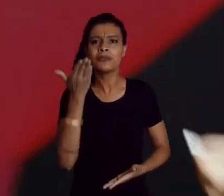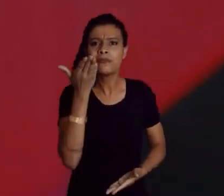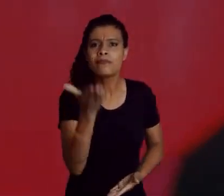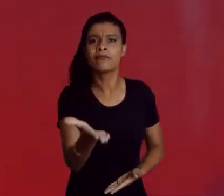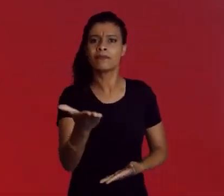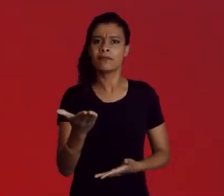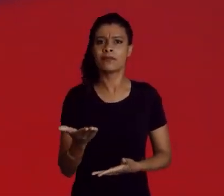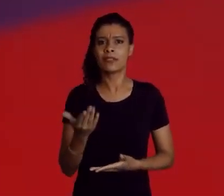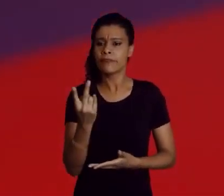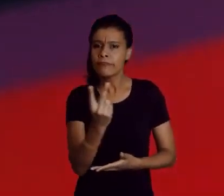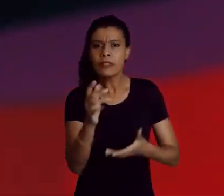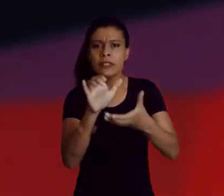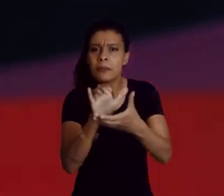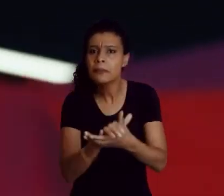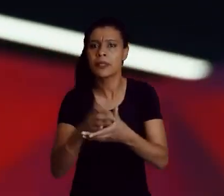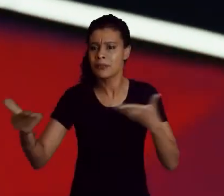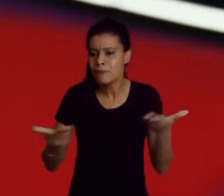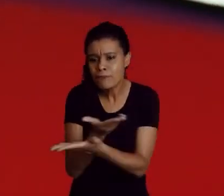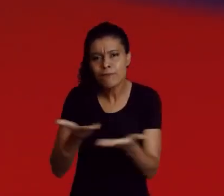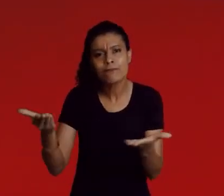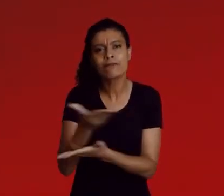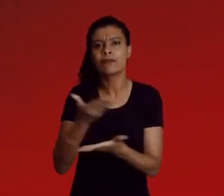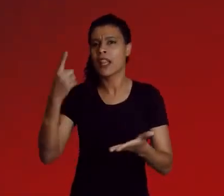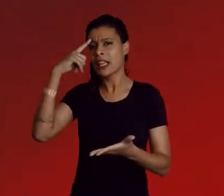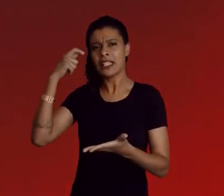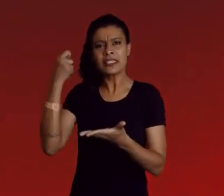Decidam juntos, cresçam juntos.